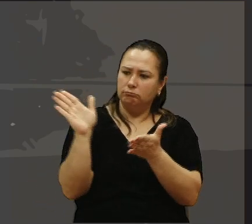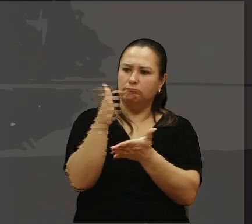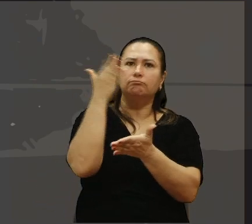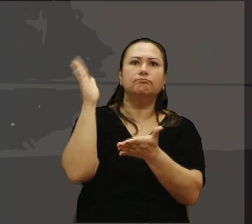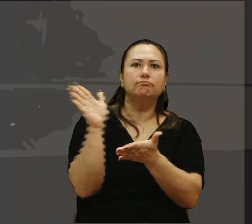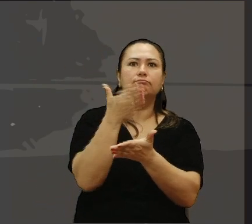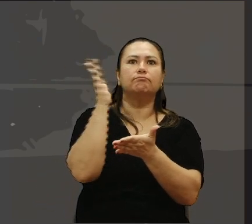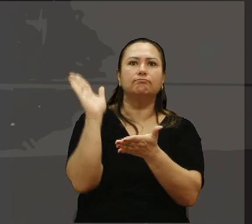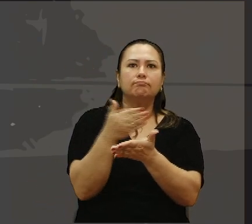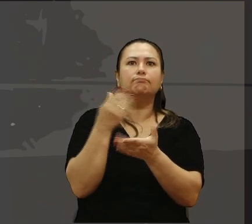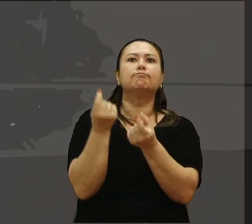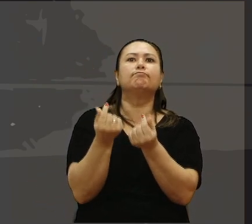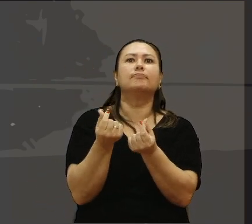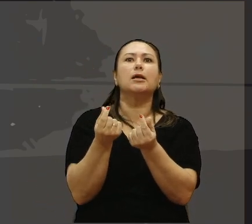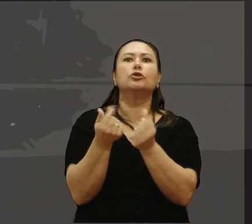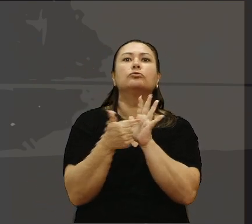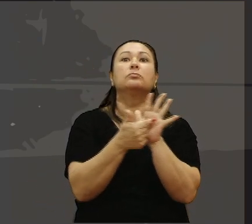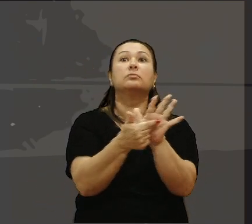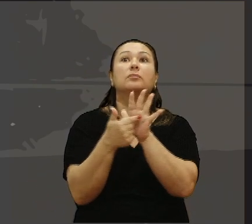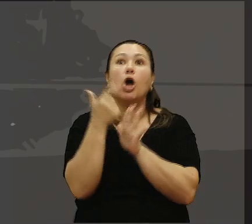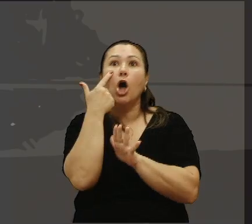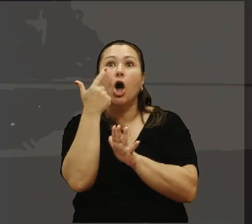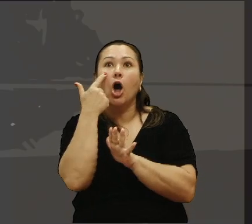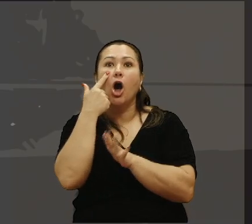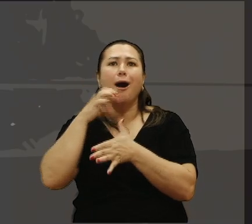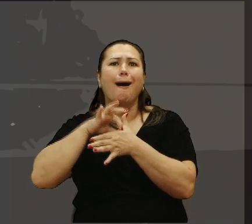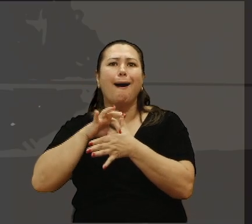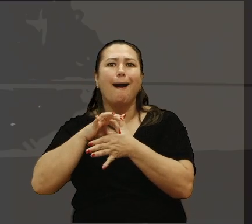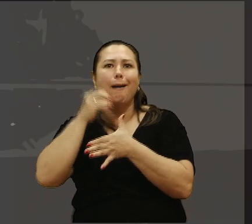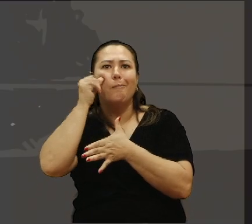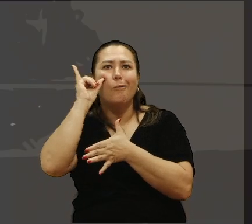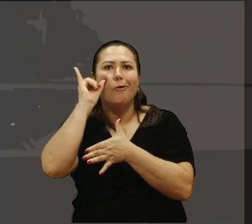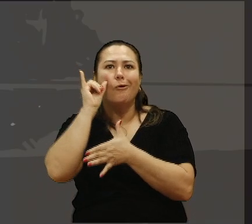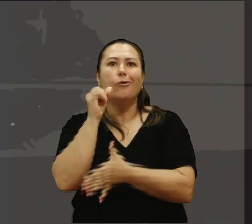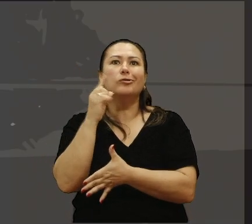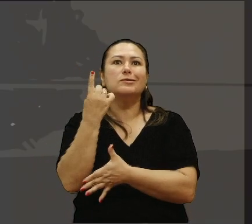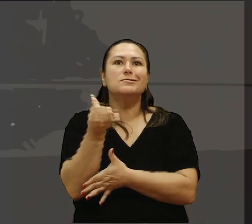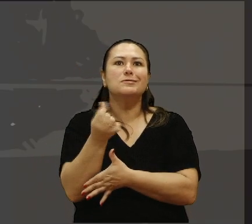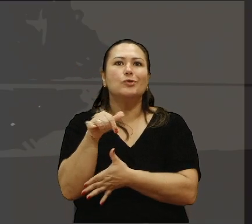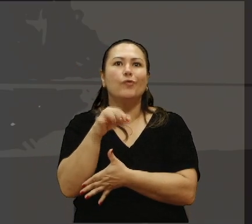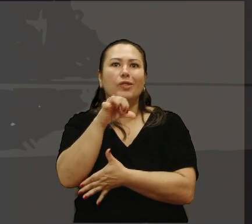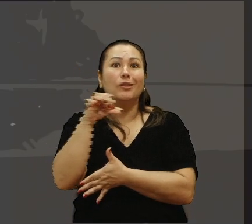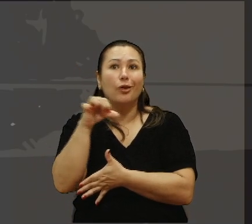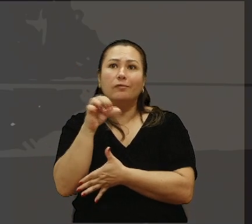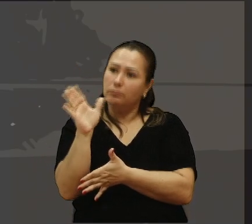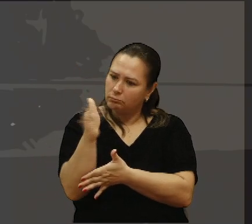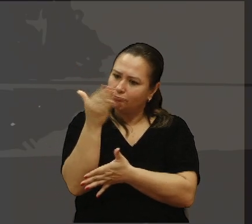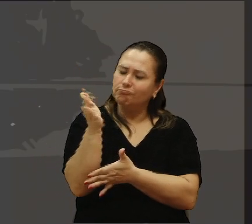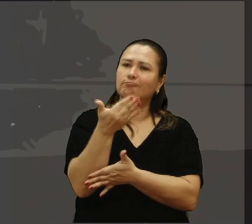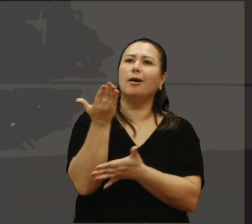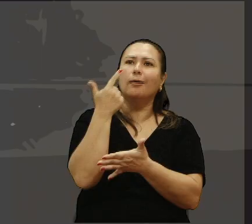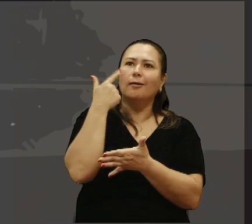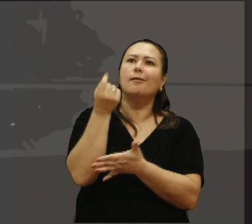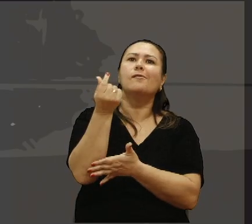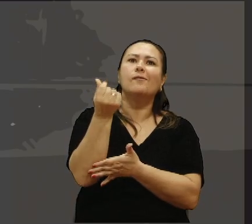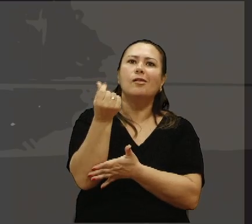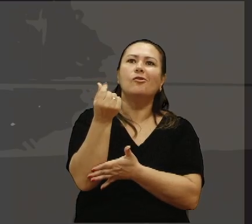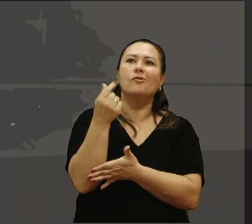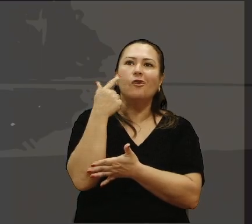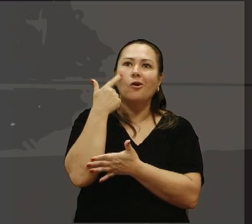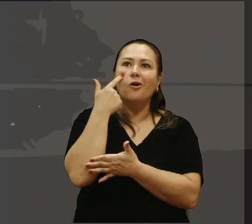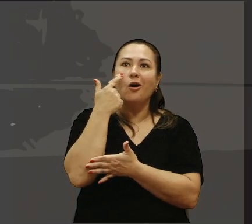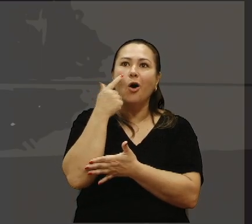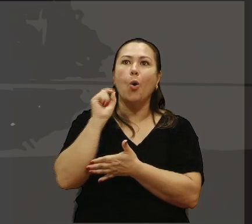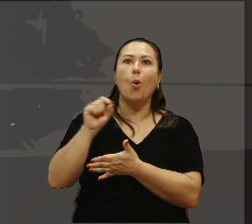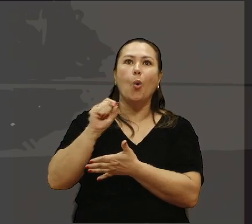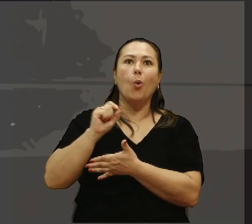lá. Olha aí, ó, paleta bovina, R$ 16,99. Pode passar. O latão